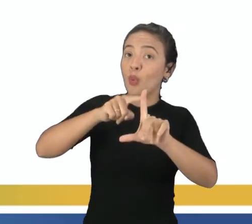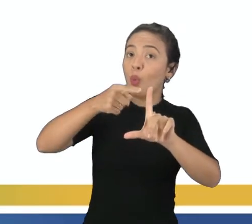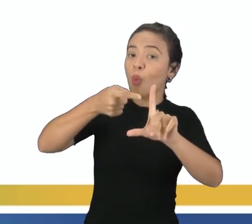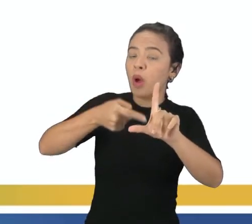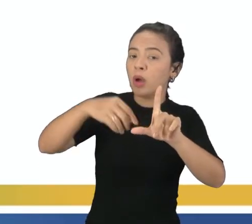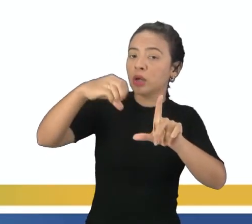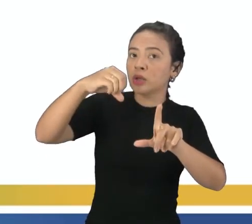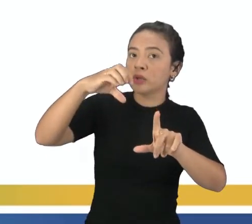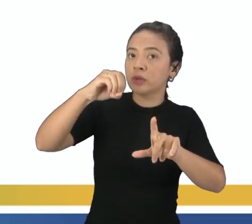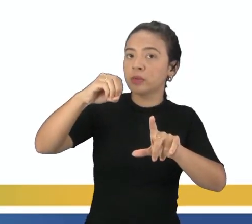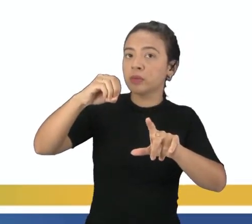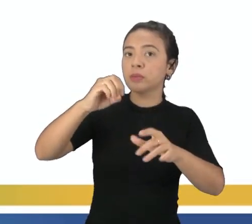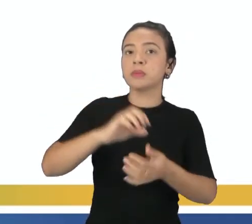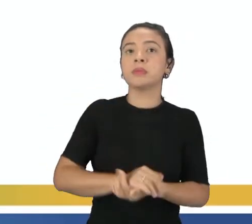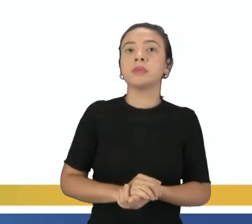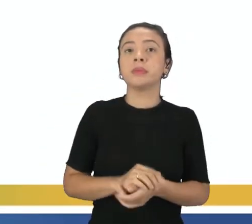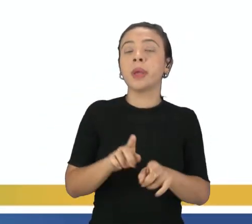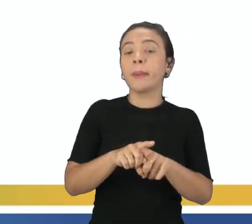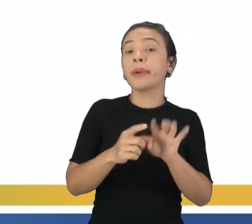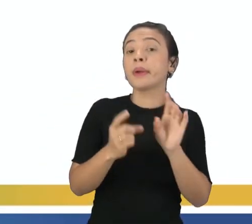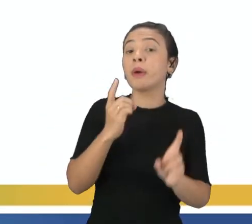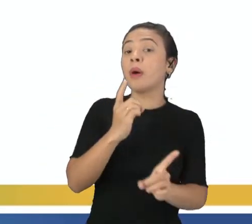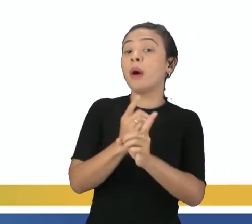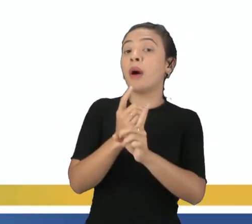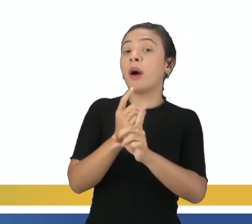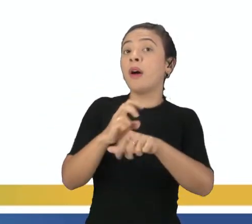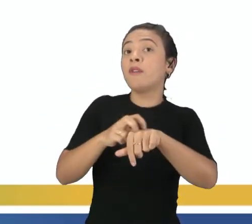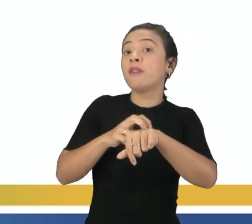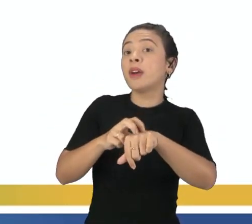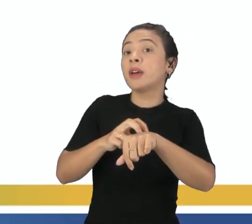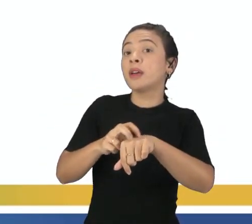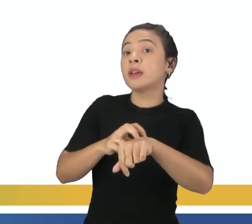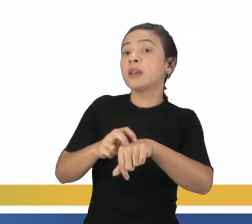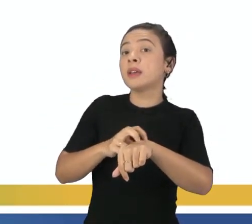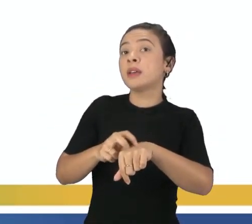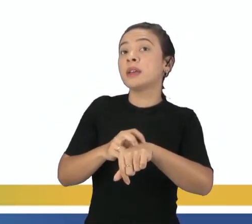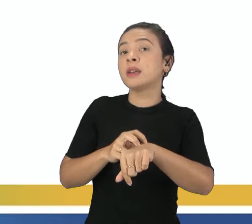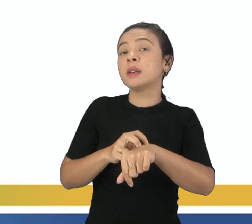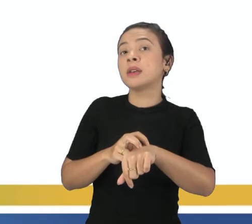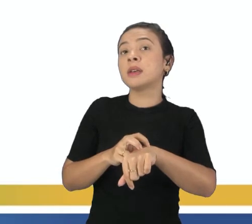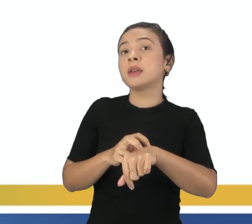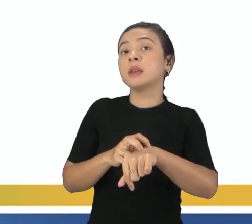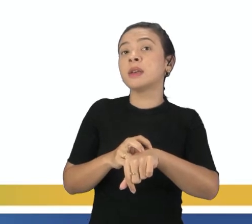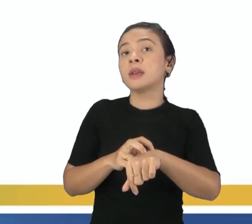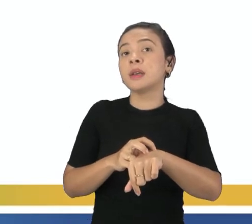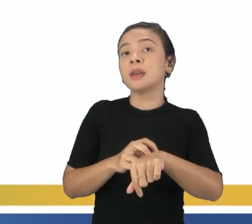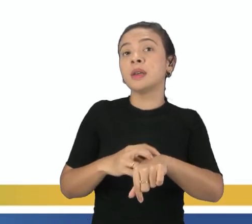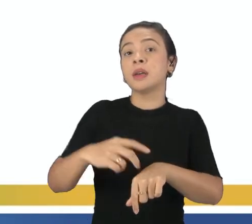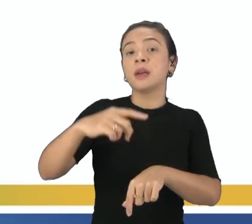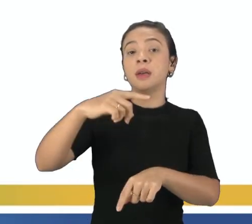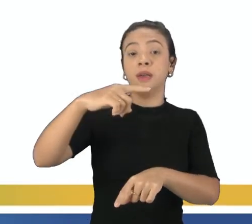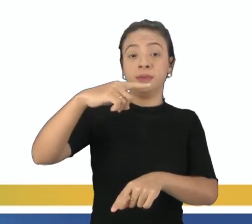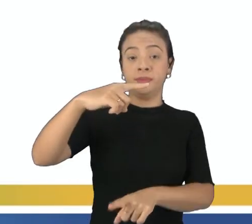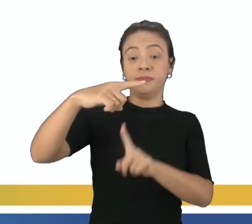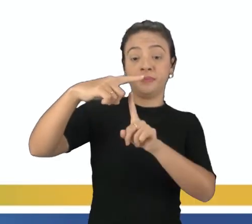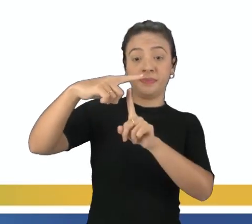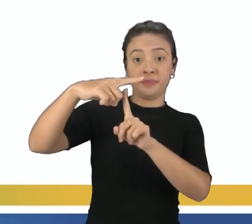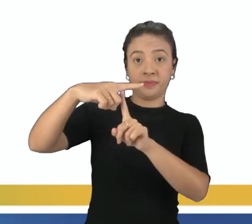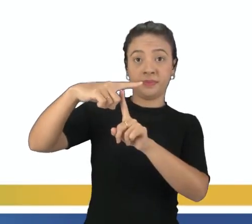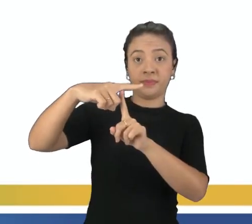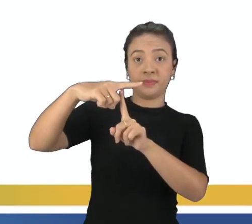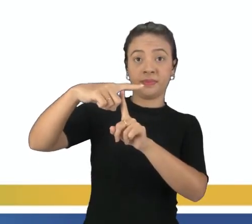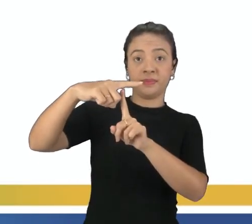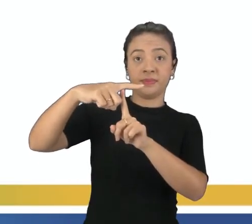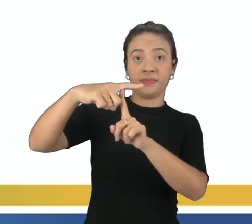uma cruz. Então, reparei que nós temos, então, essa reta suporte aí desse outro pedaço de uma das pernas da cadeira, no caso,